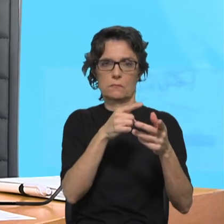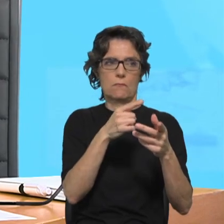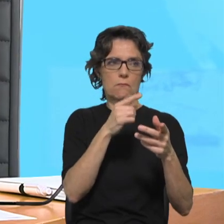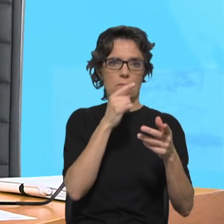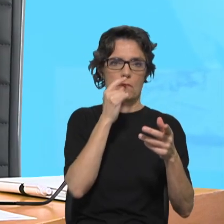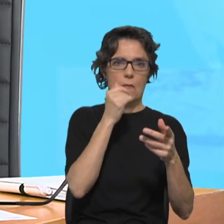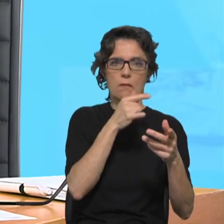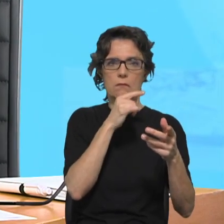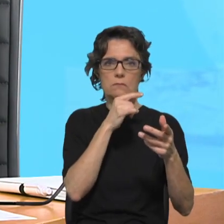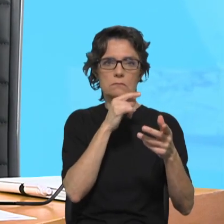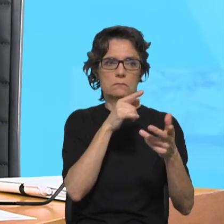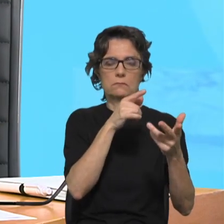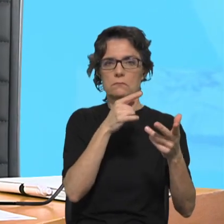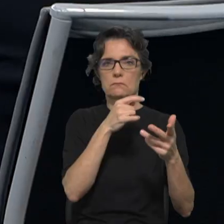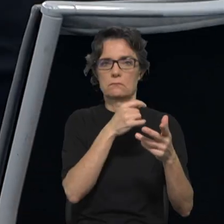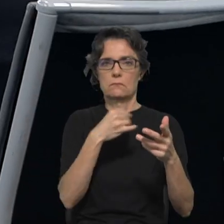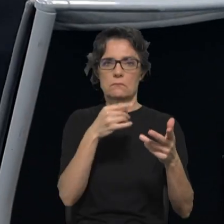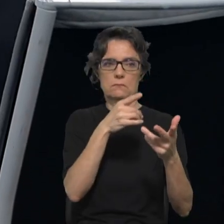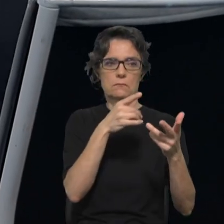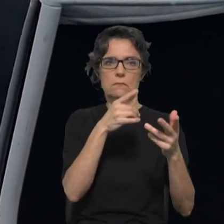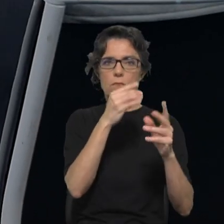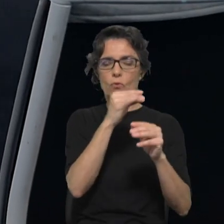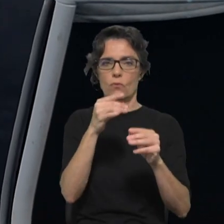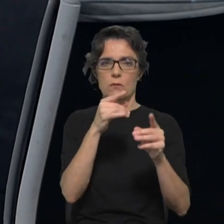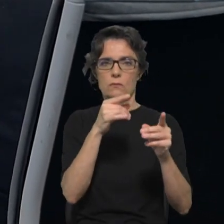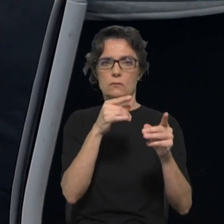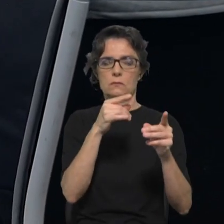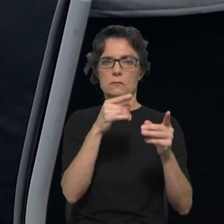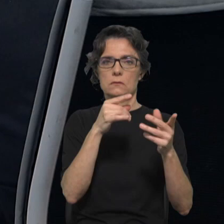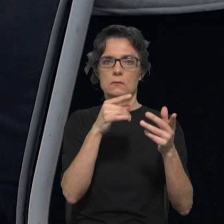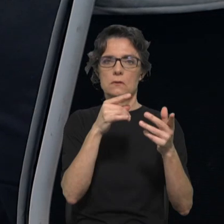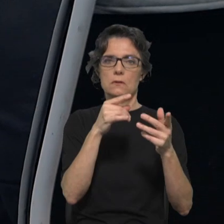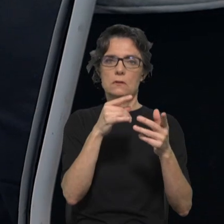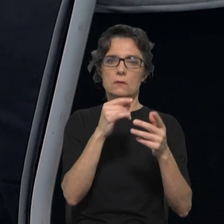educadores, jornalistas, psicólogos. Têm de ser sempre